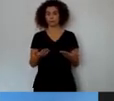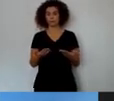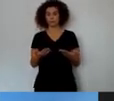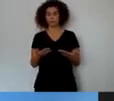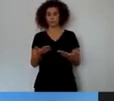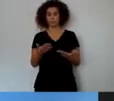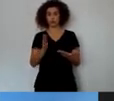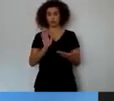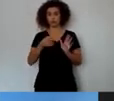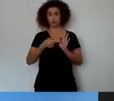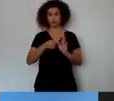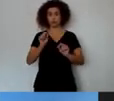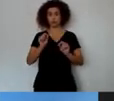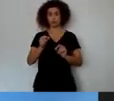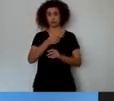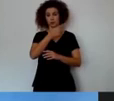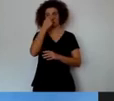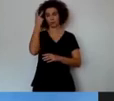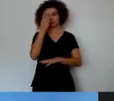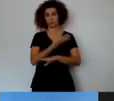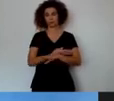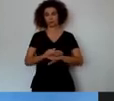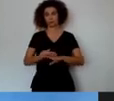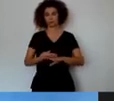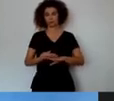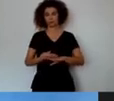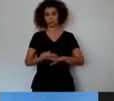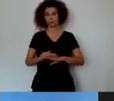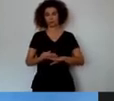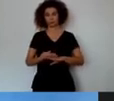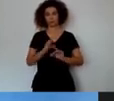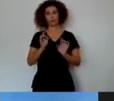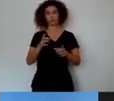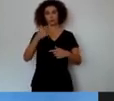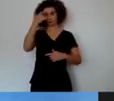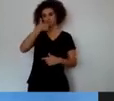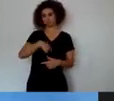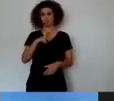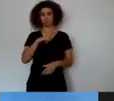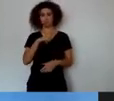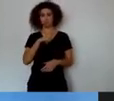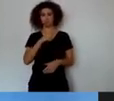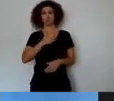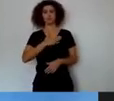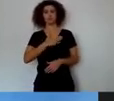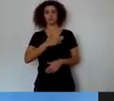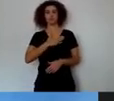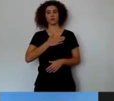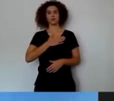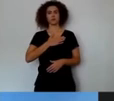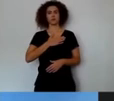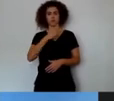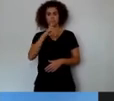pessoas brancas desrespeitam a si, representam só a si mesmas. Seus atos, seus erros representam só a si mesmas. E